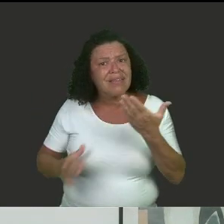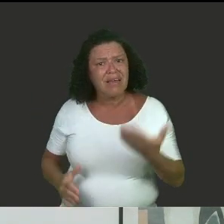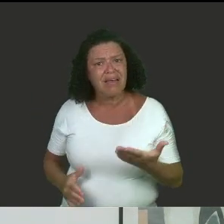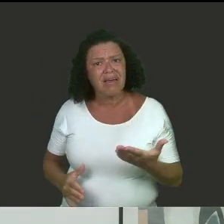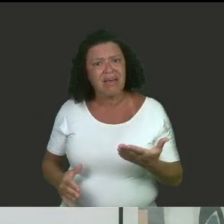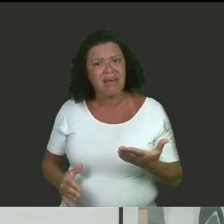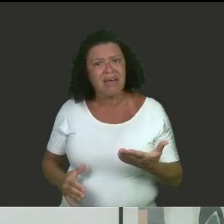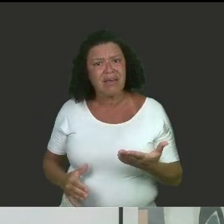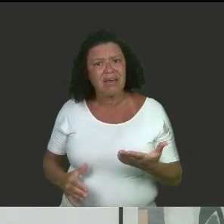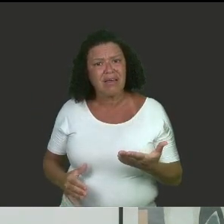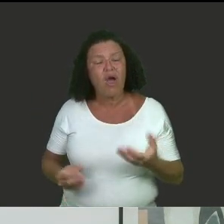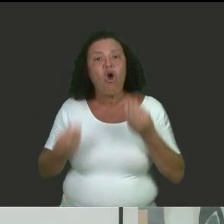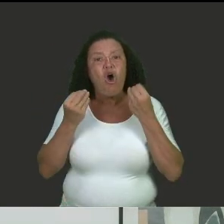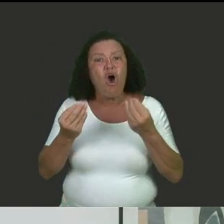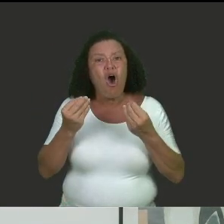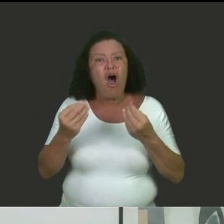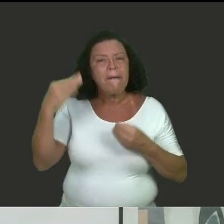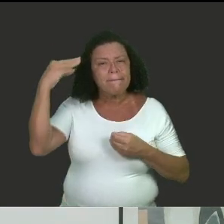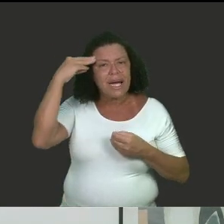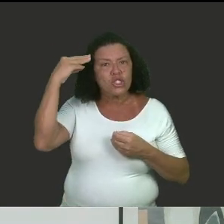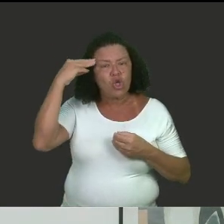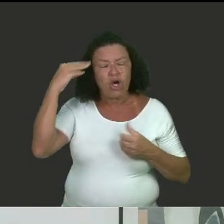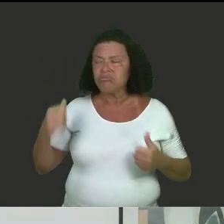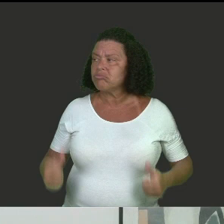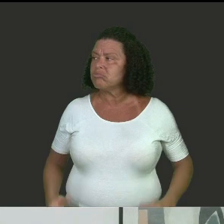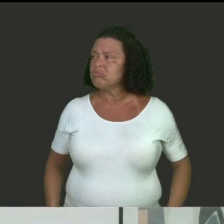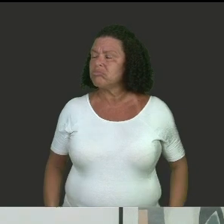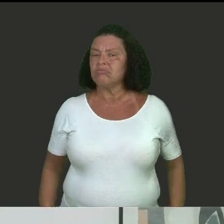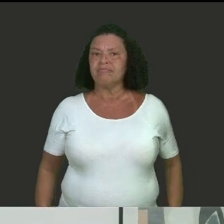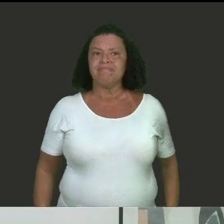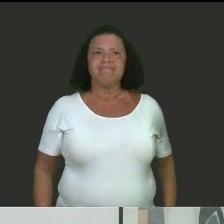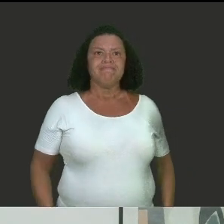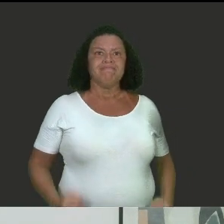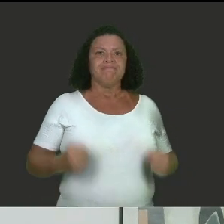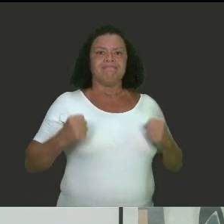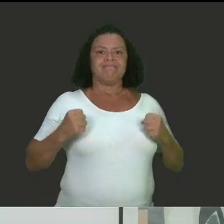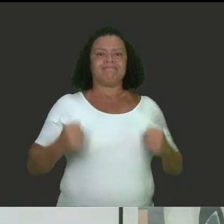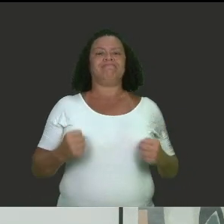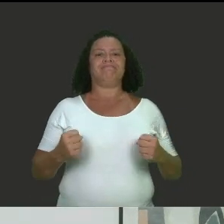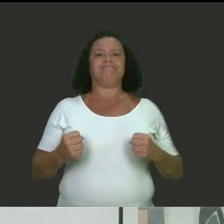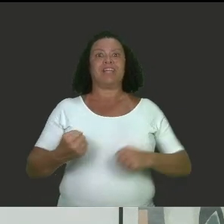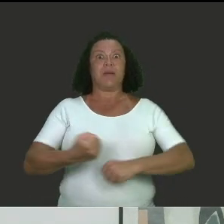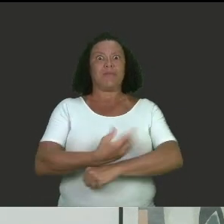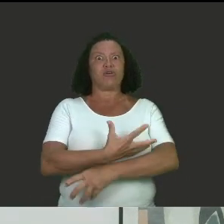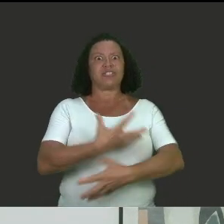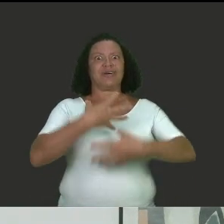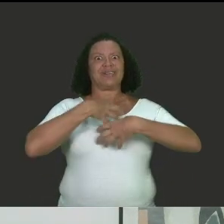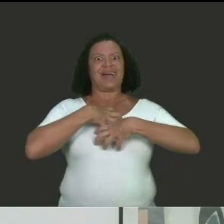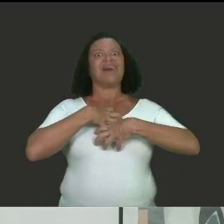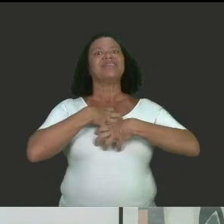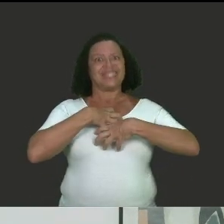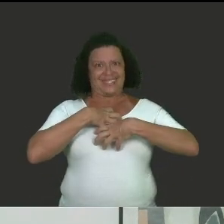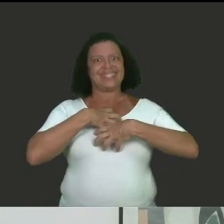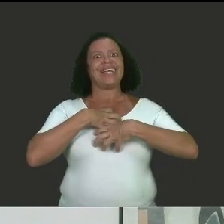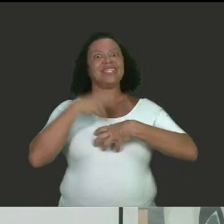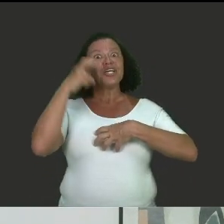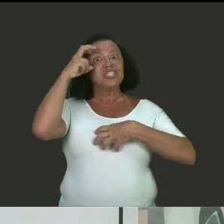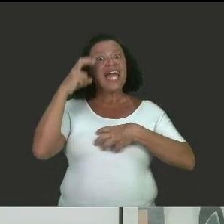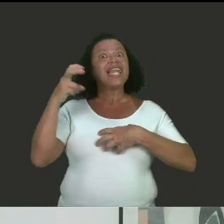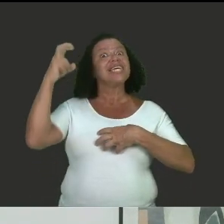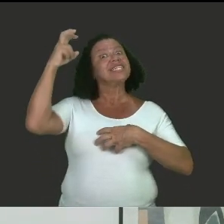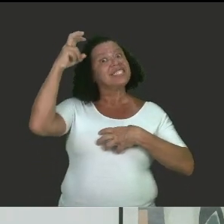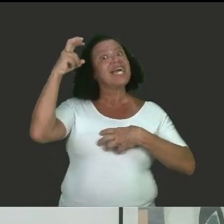consegue amadurecer, se a gente não consegue crescer emocionalmente, inteligência emocional, de que